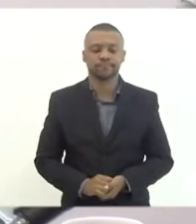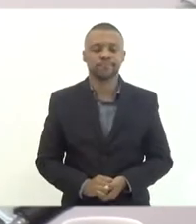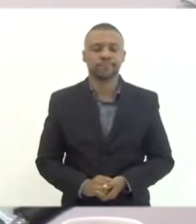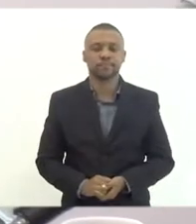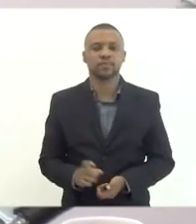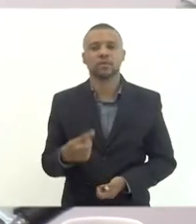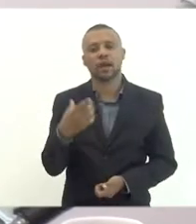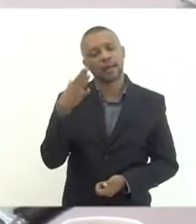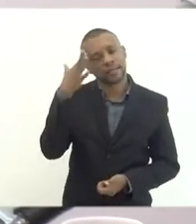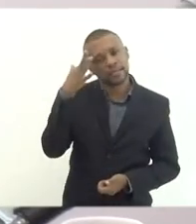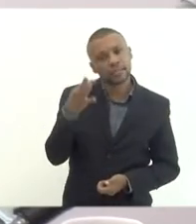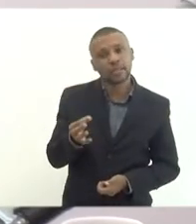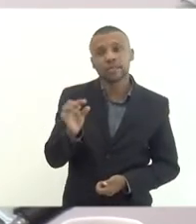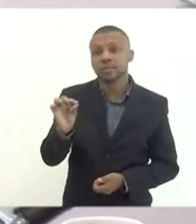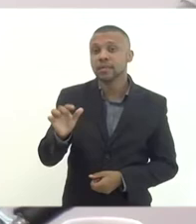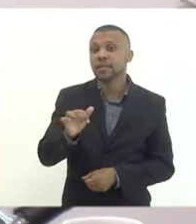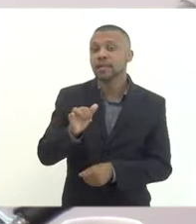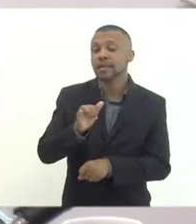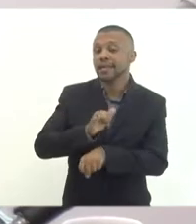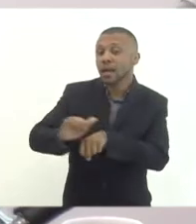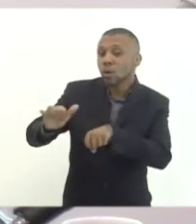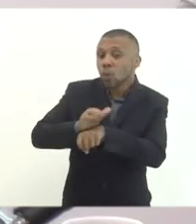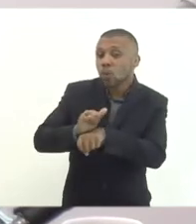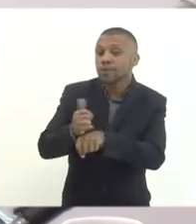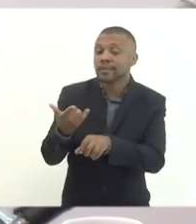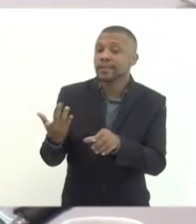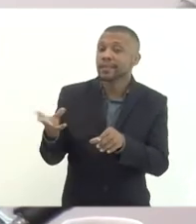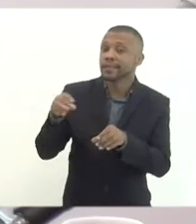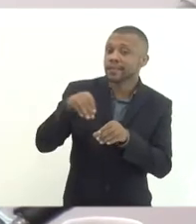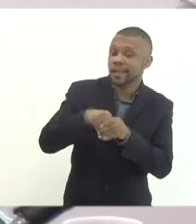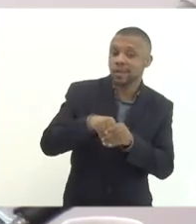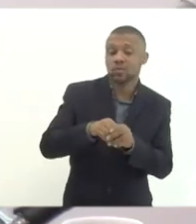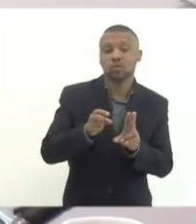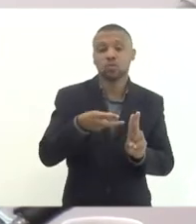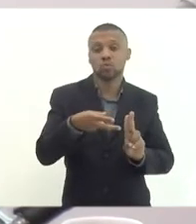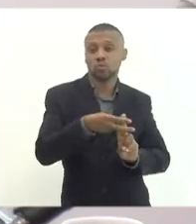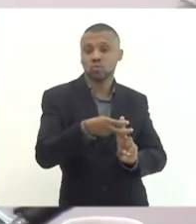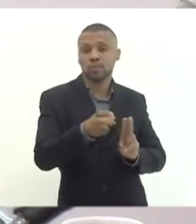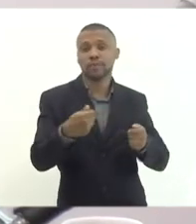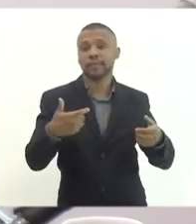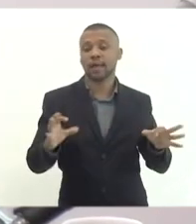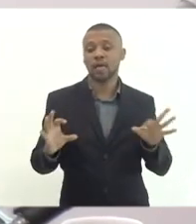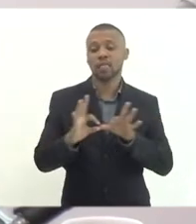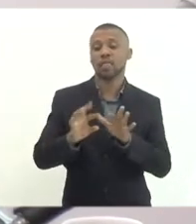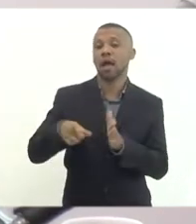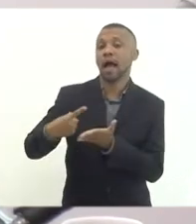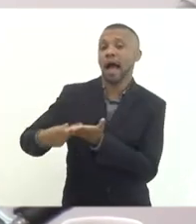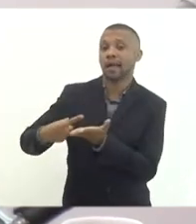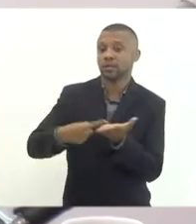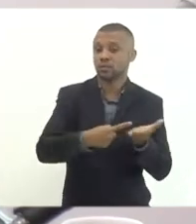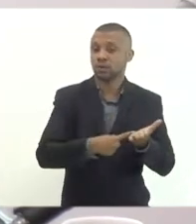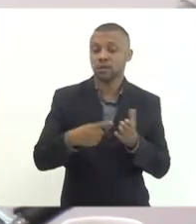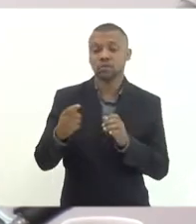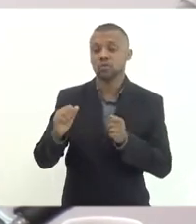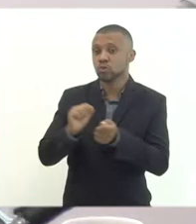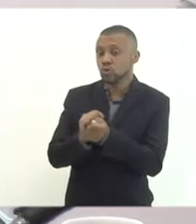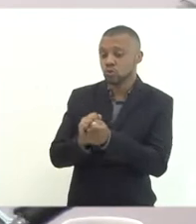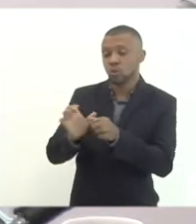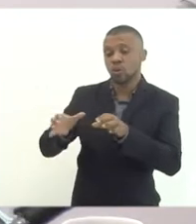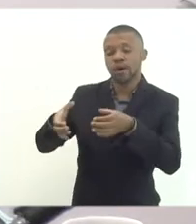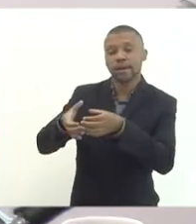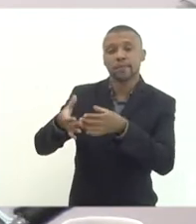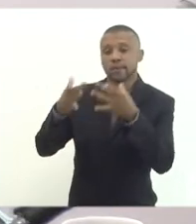esse equipamento que tem no SUS com atenção primária deve tá articulado junto às equipes Estação primária território